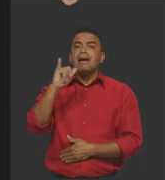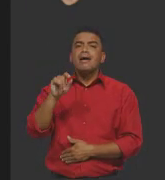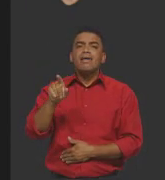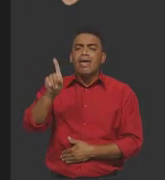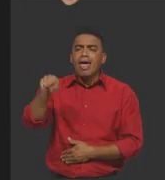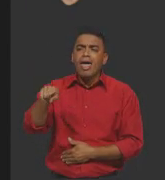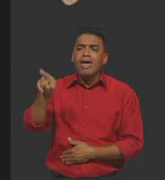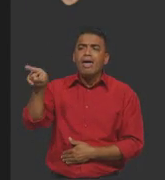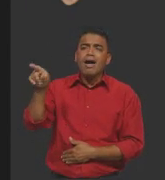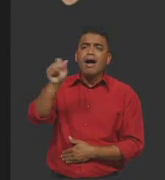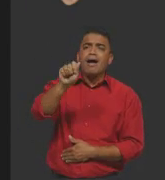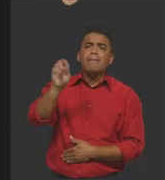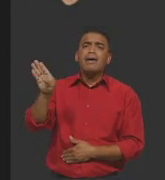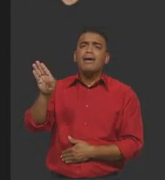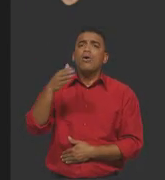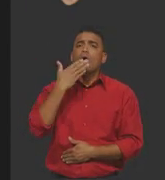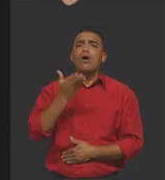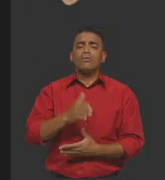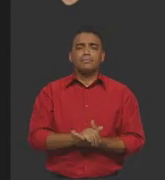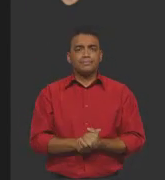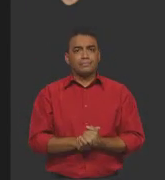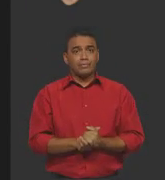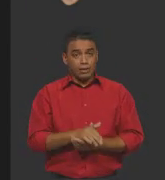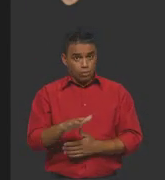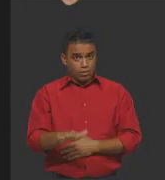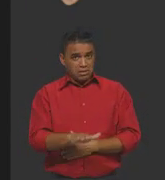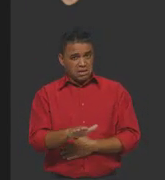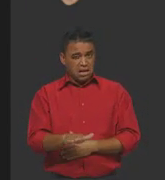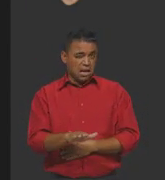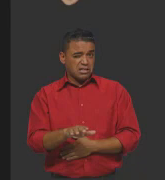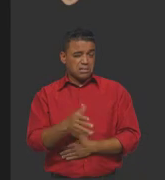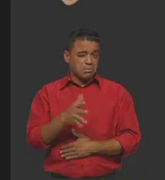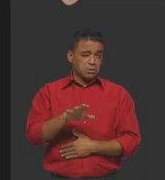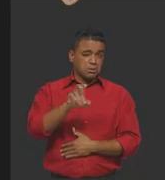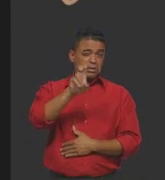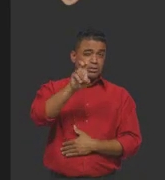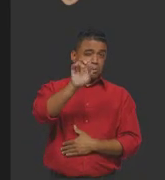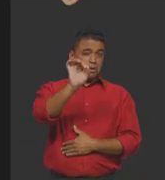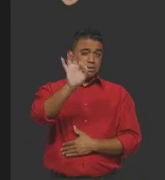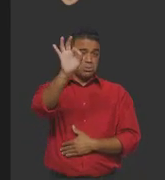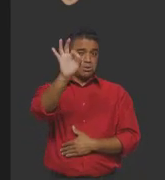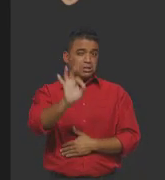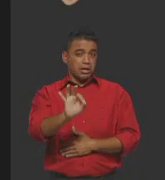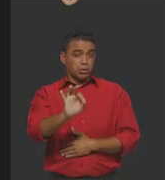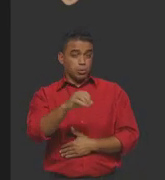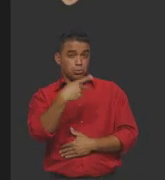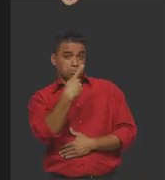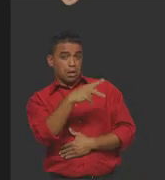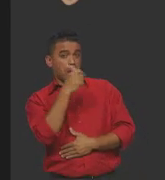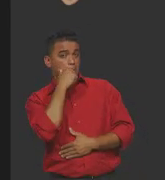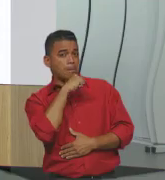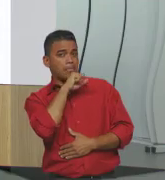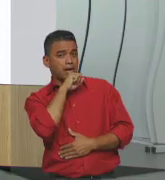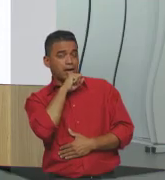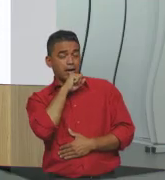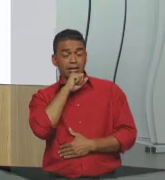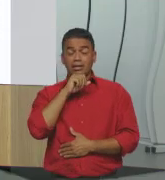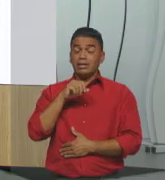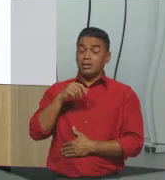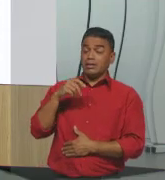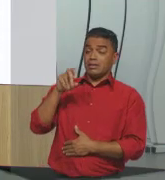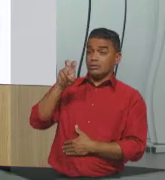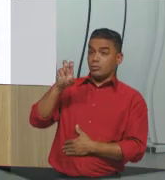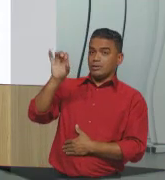que a criança ela tem que ter mais ou menos 50% de padrão de barras da mãe, 50% do padrão de barras